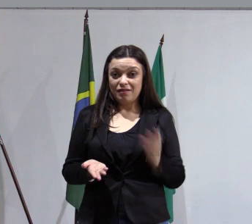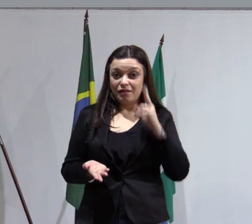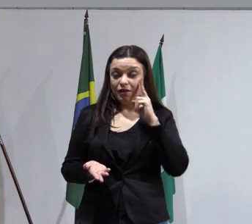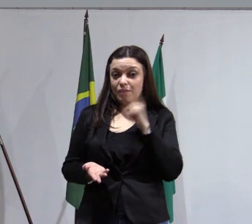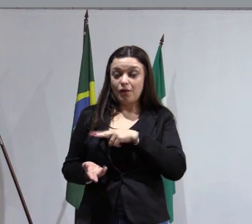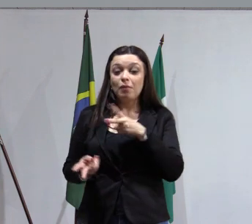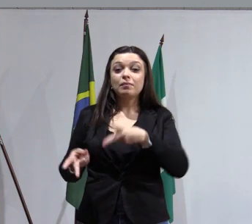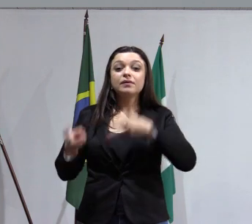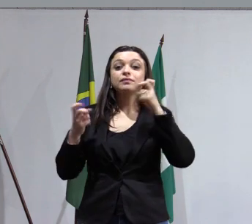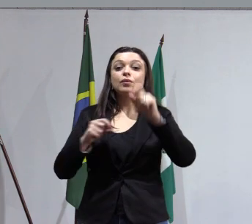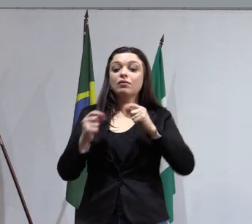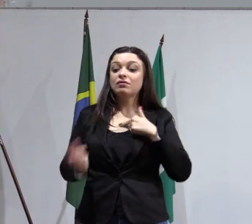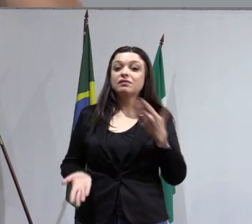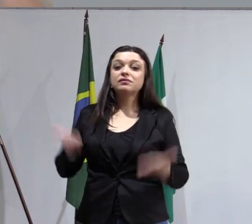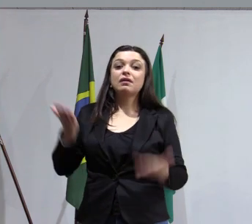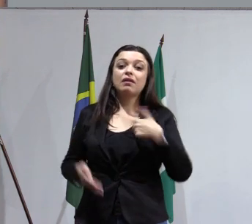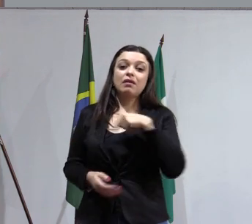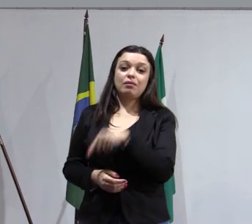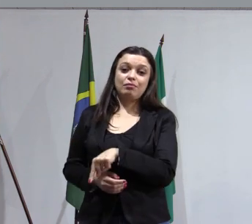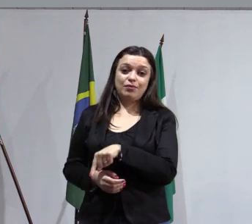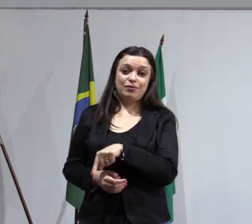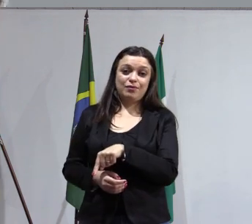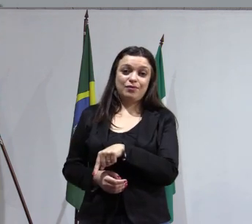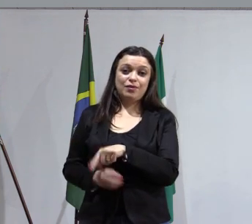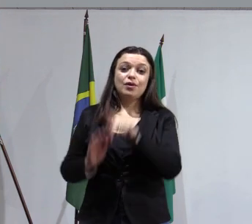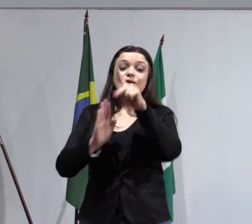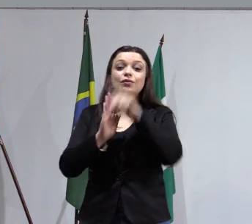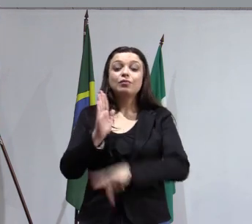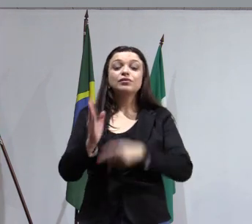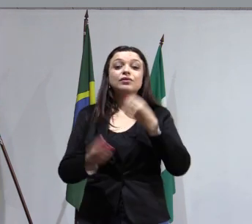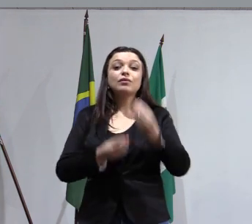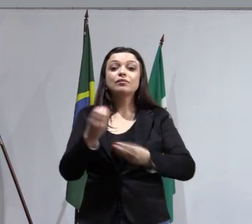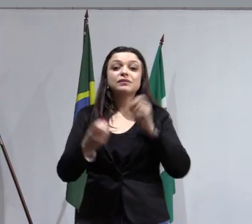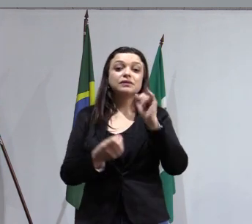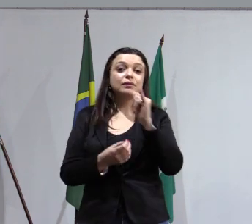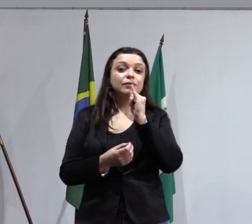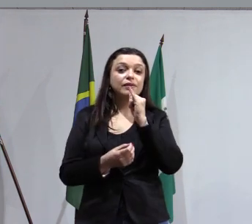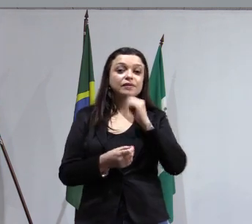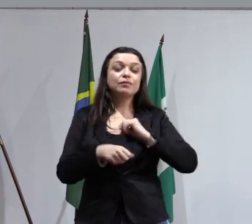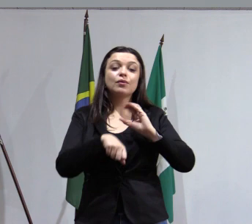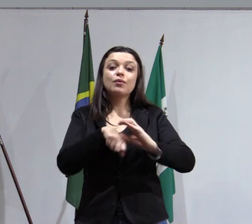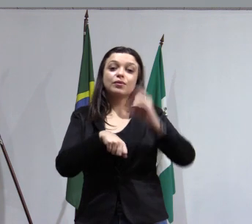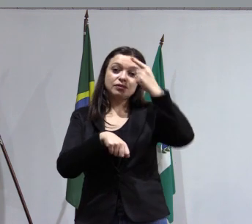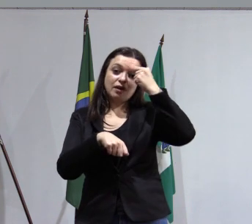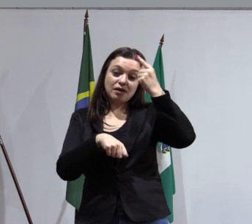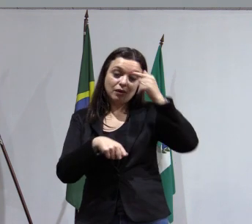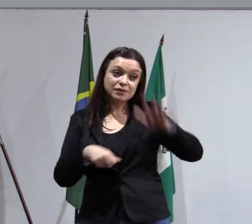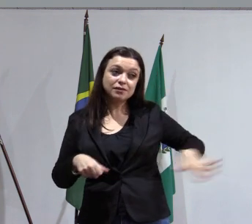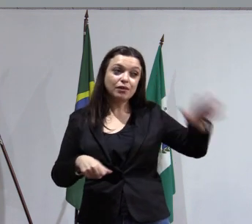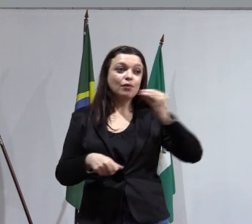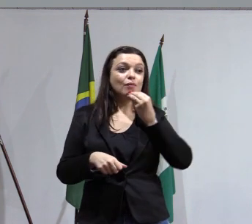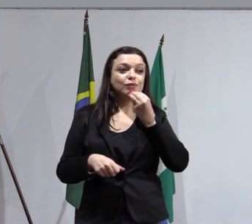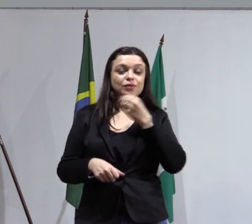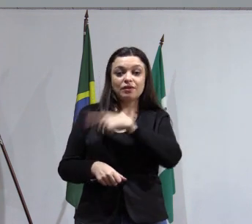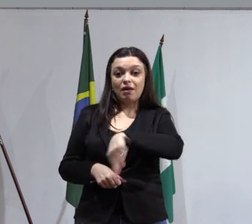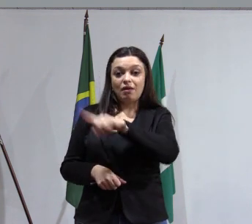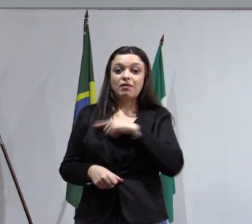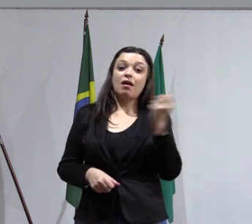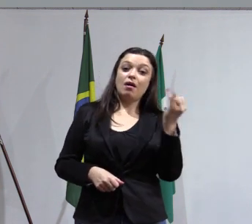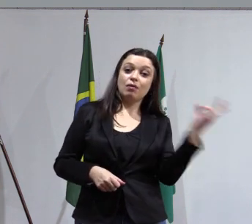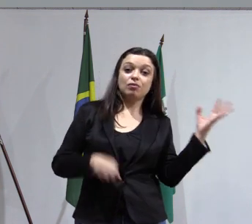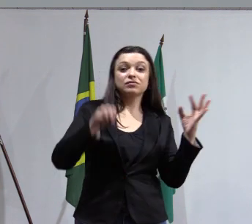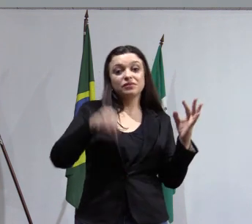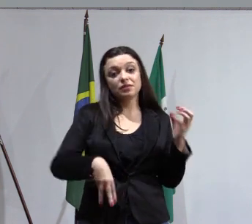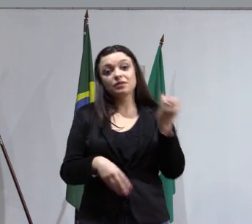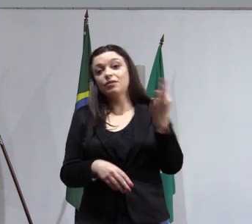desequilíbrio monstruoso na possibilidade dos cursos de graduação se beneficiarem das oportunidades oferecidas. Por quê?